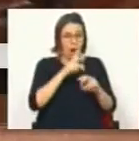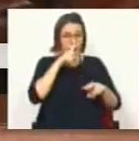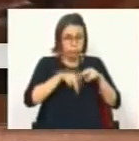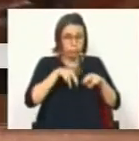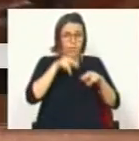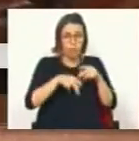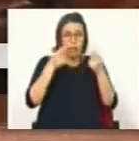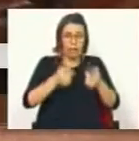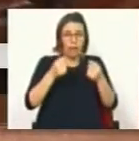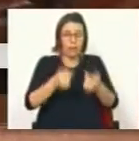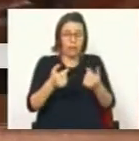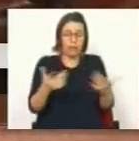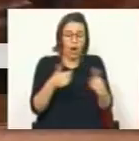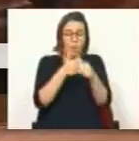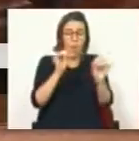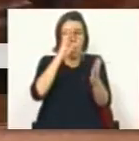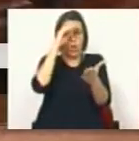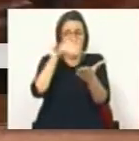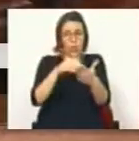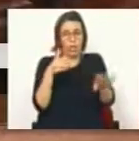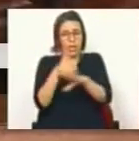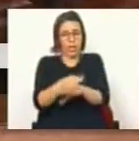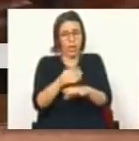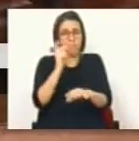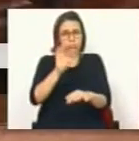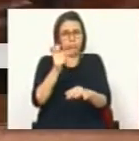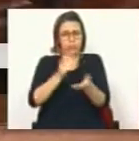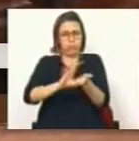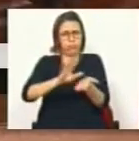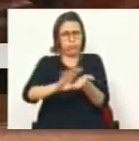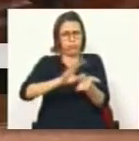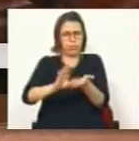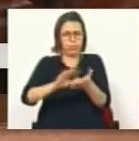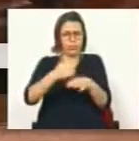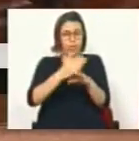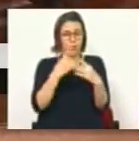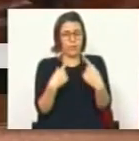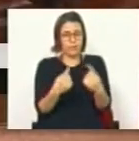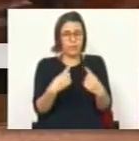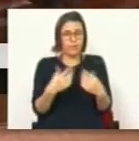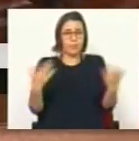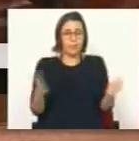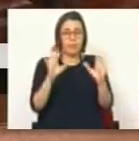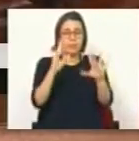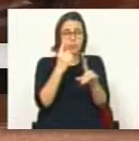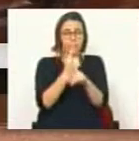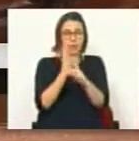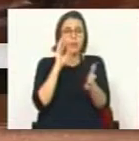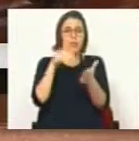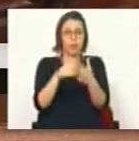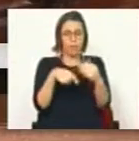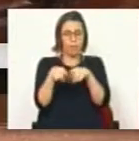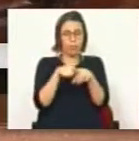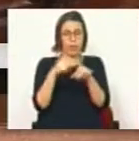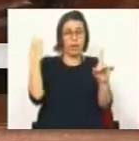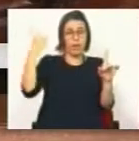interrupções constantes. É este o resultado direto de anos de subfinanciamento no setor dos transportes, mas é também o resultado das